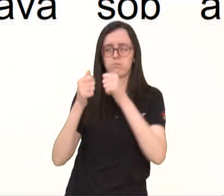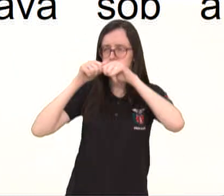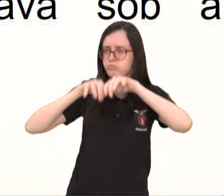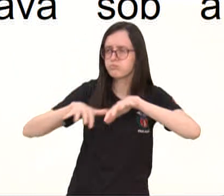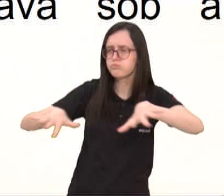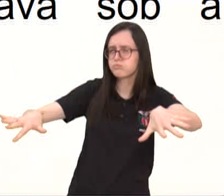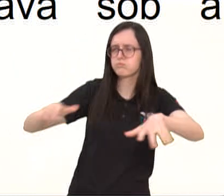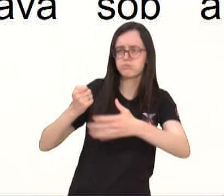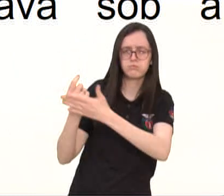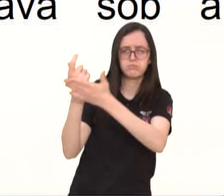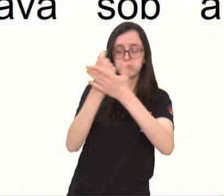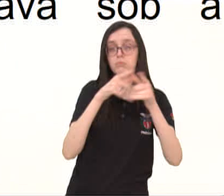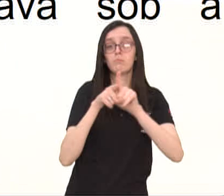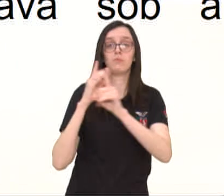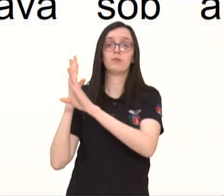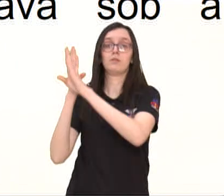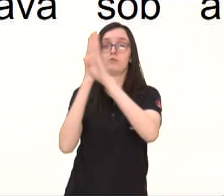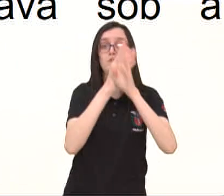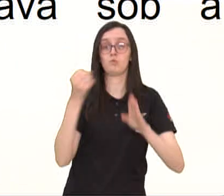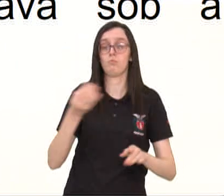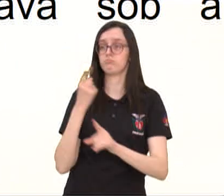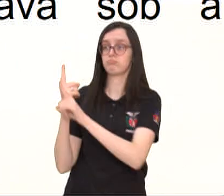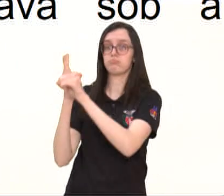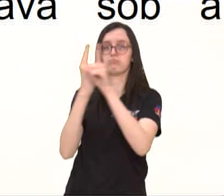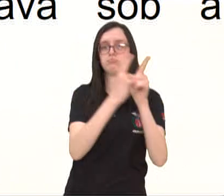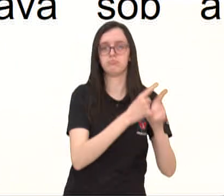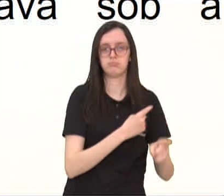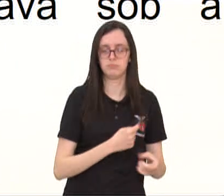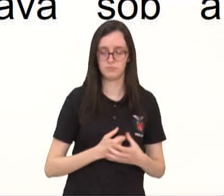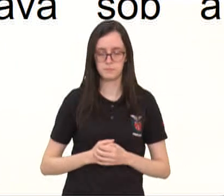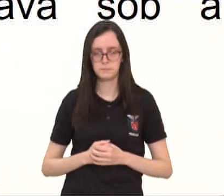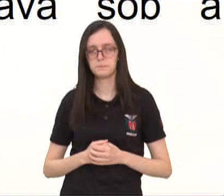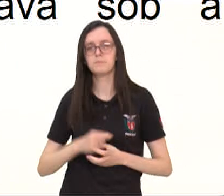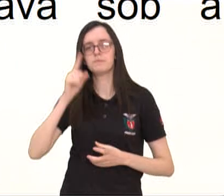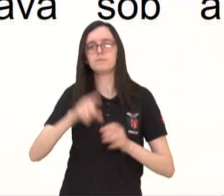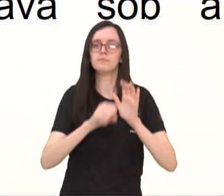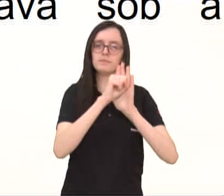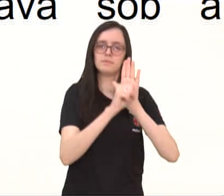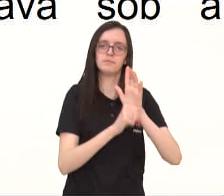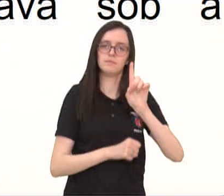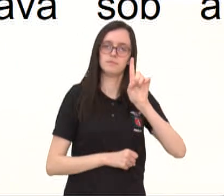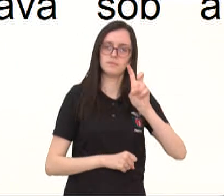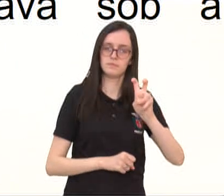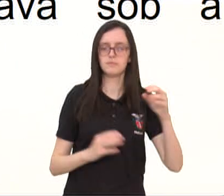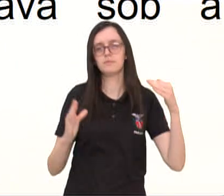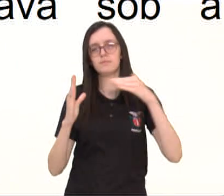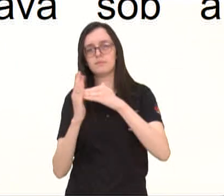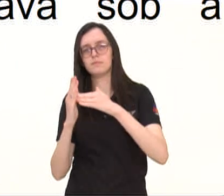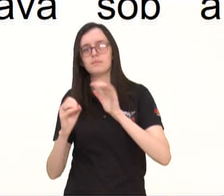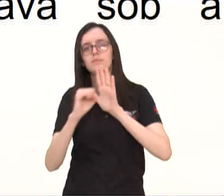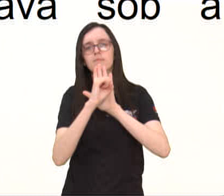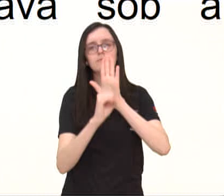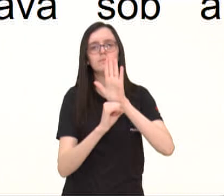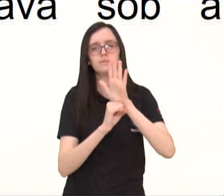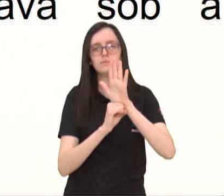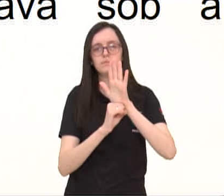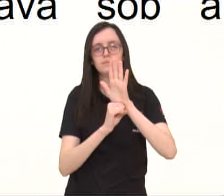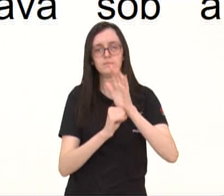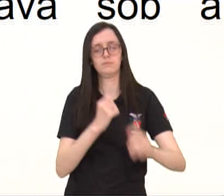e descobrimentos. Então, estendeu-se do século XV até o